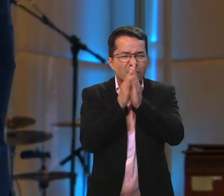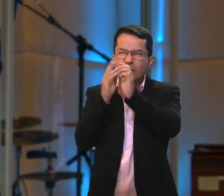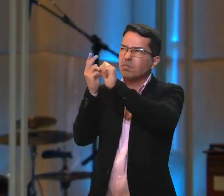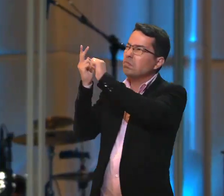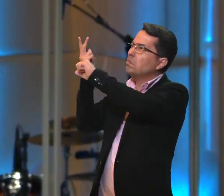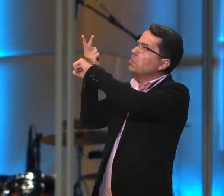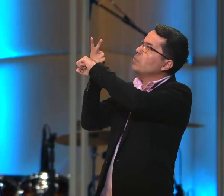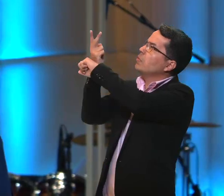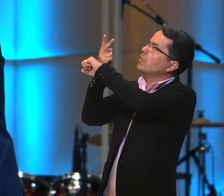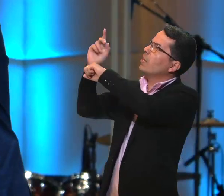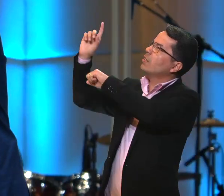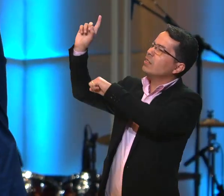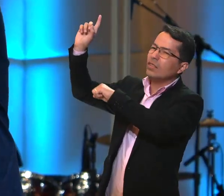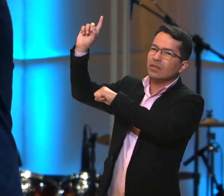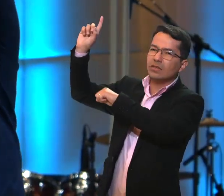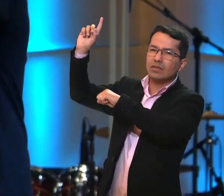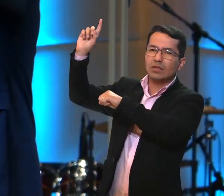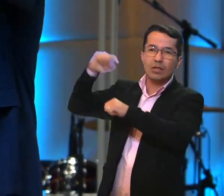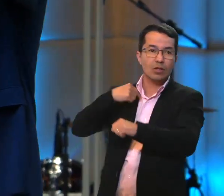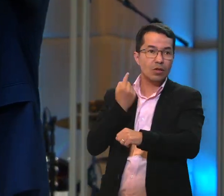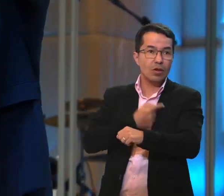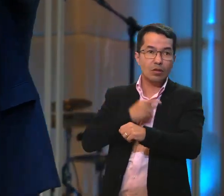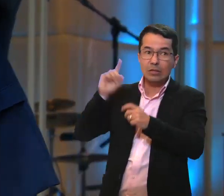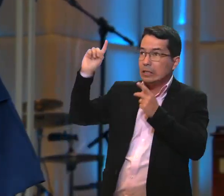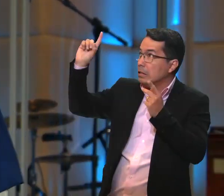nuvem, a presença revelada,